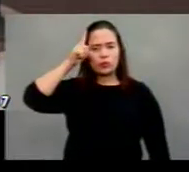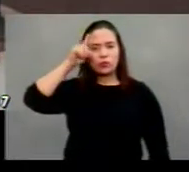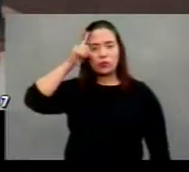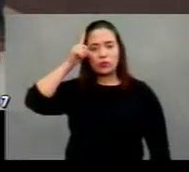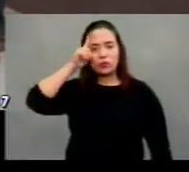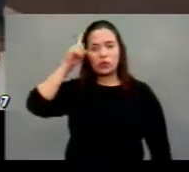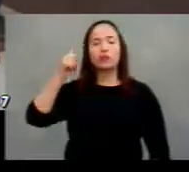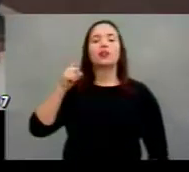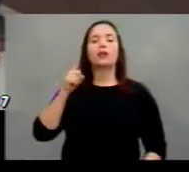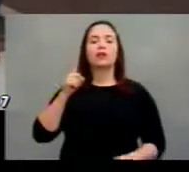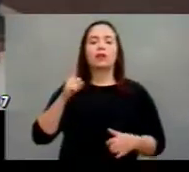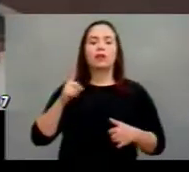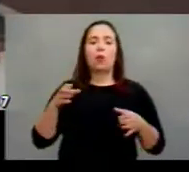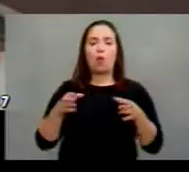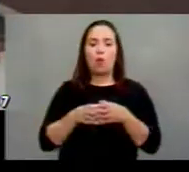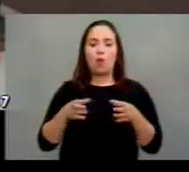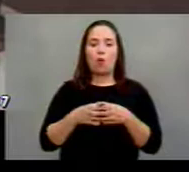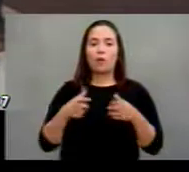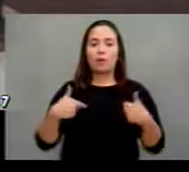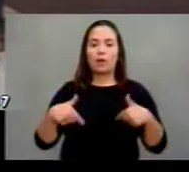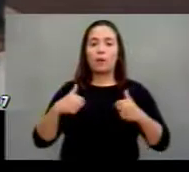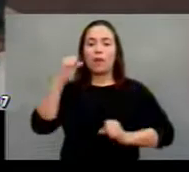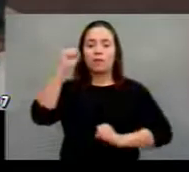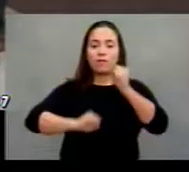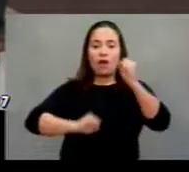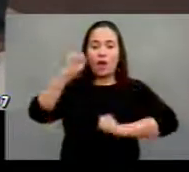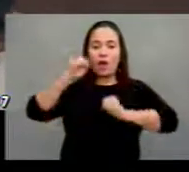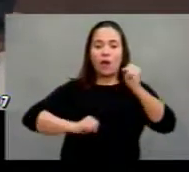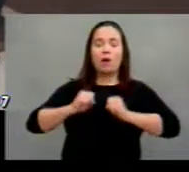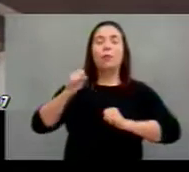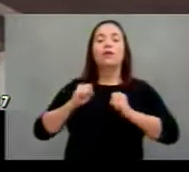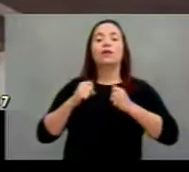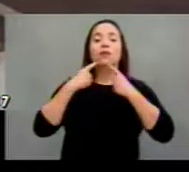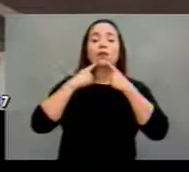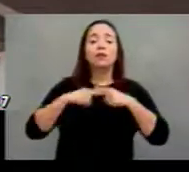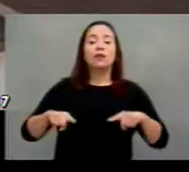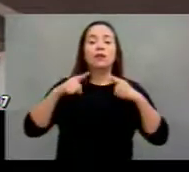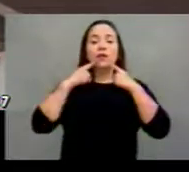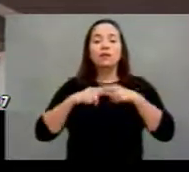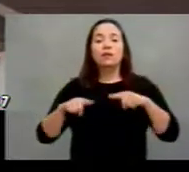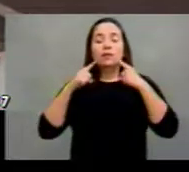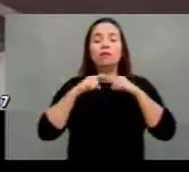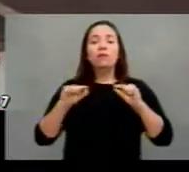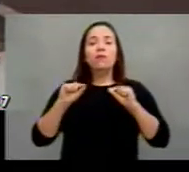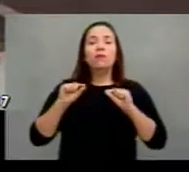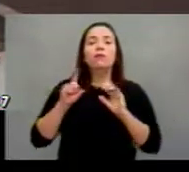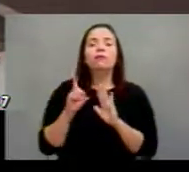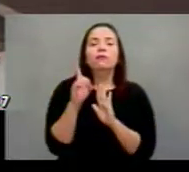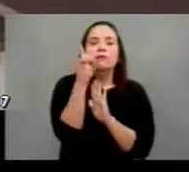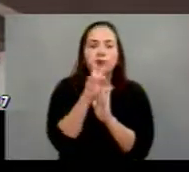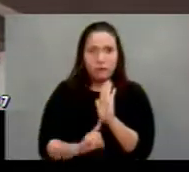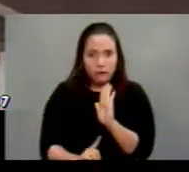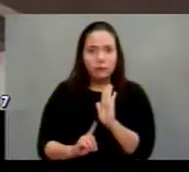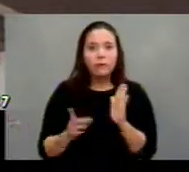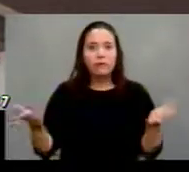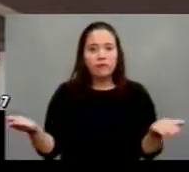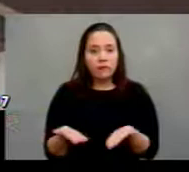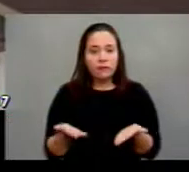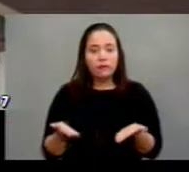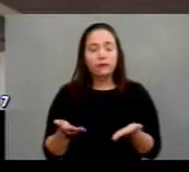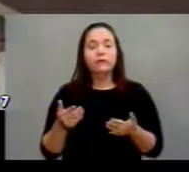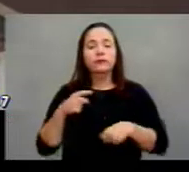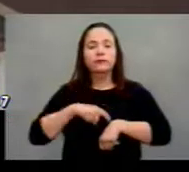categorias, sobretudo categorias de operários industriais, para reclamar os direitos que nós temos hoje.